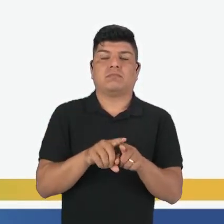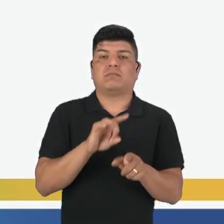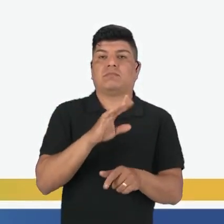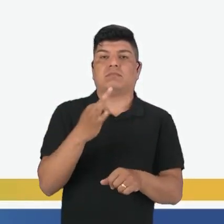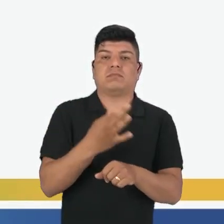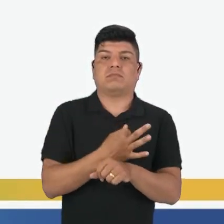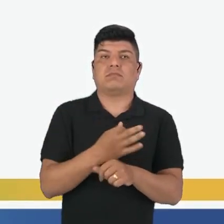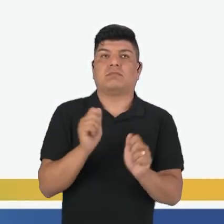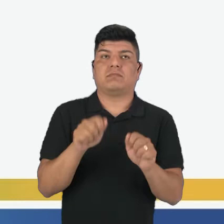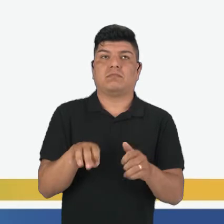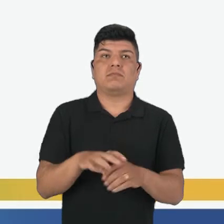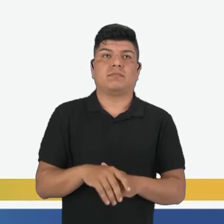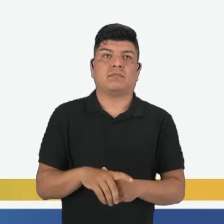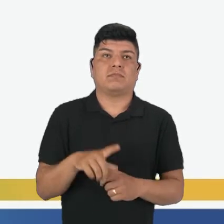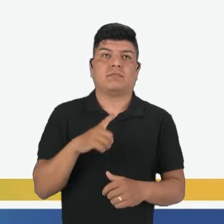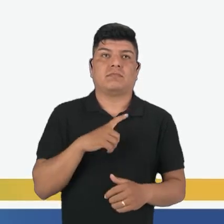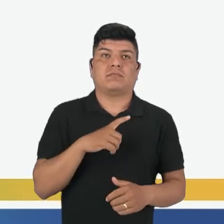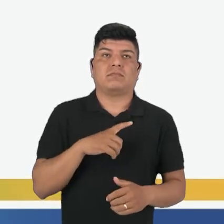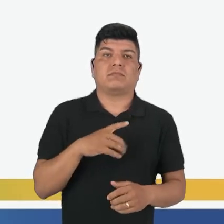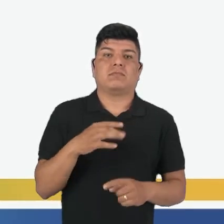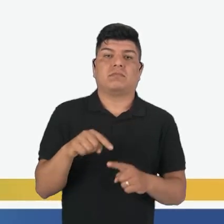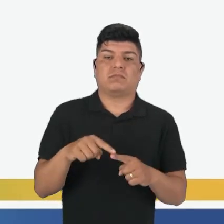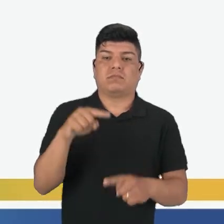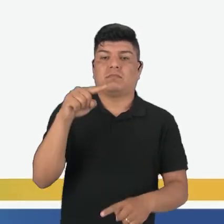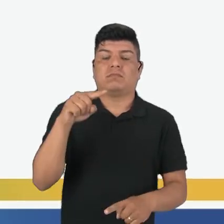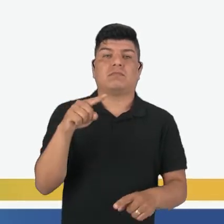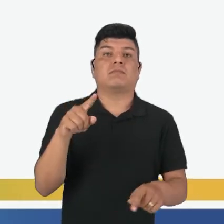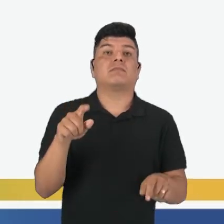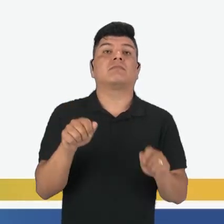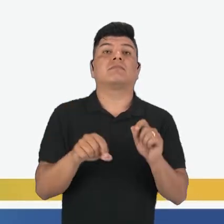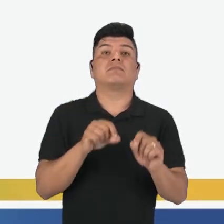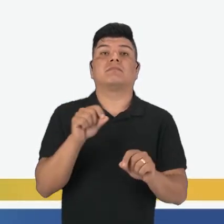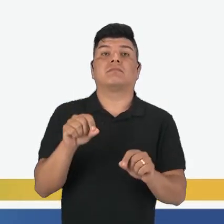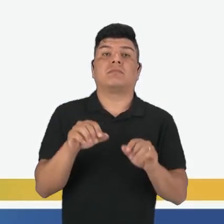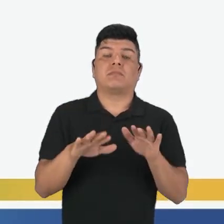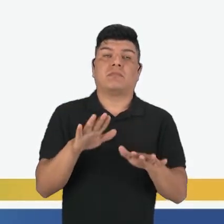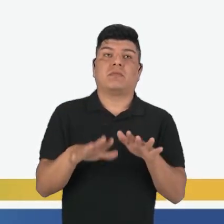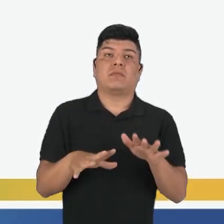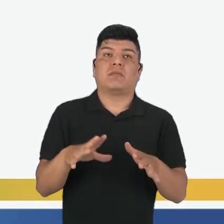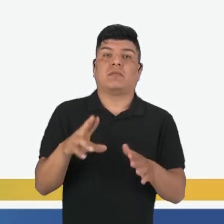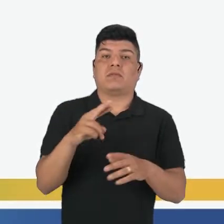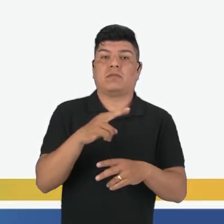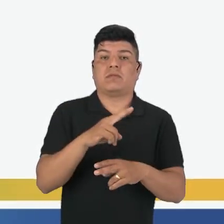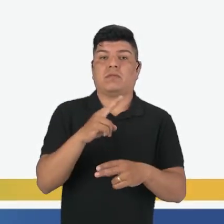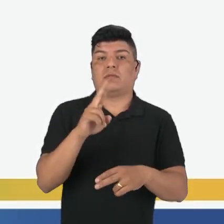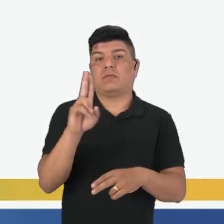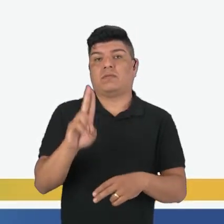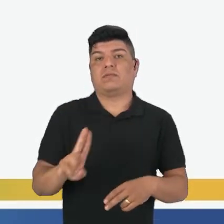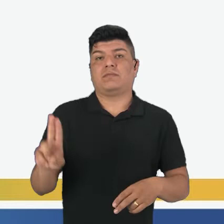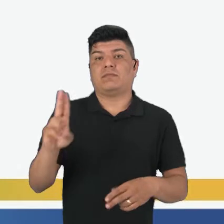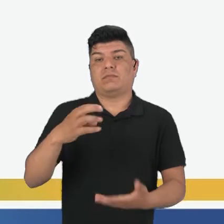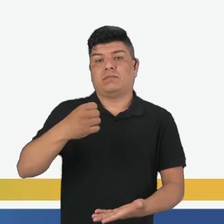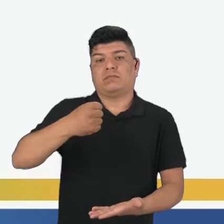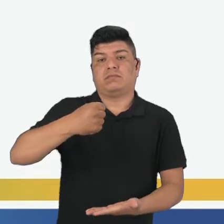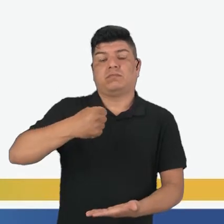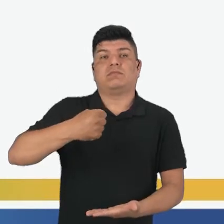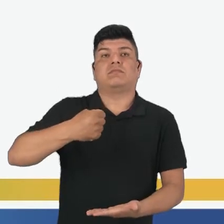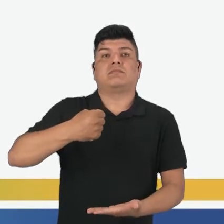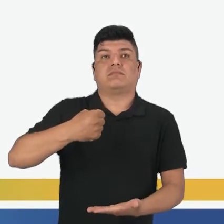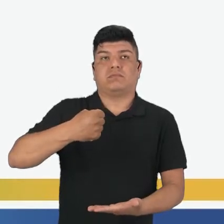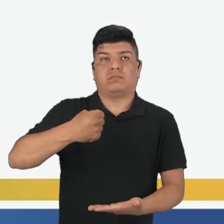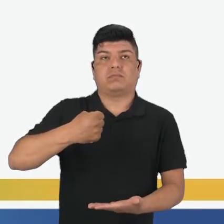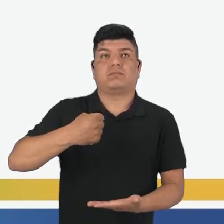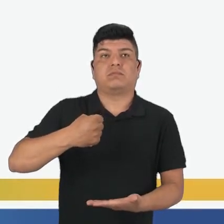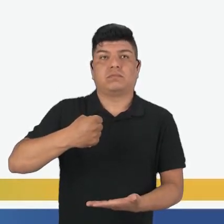um ocupa. Também para medir capacidade, tem muitas vezes esses instrumentos de medida como uma jarra. E